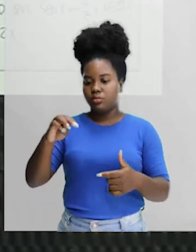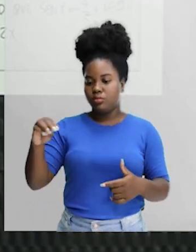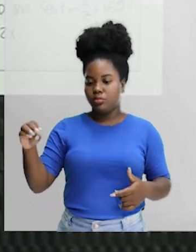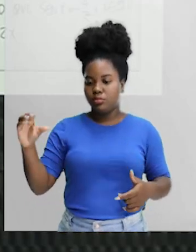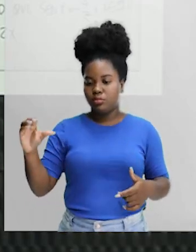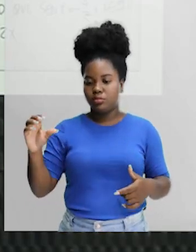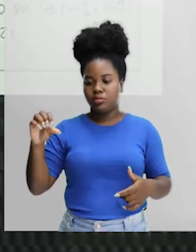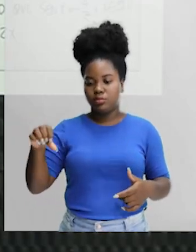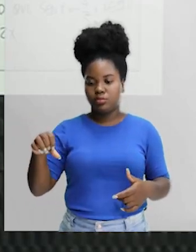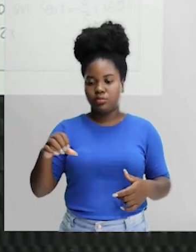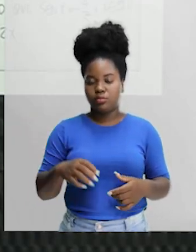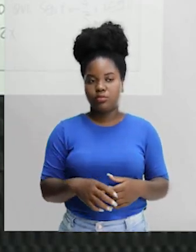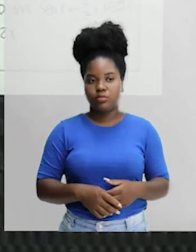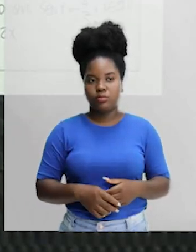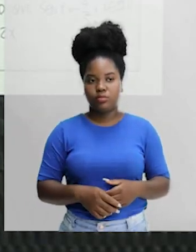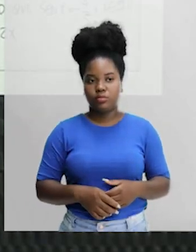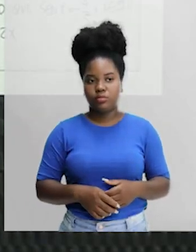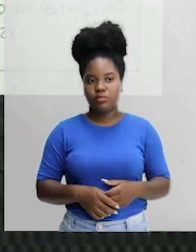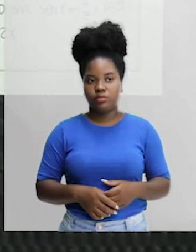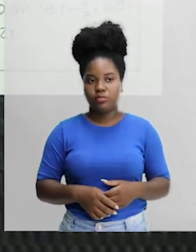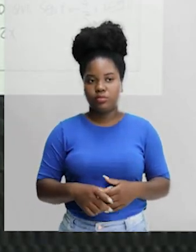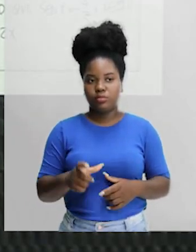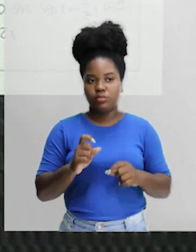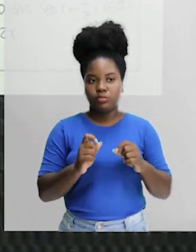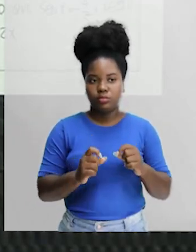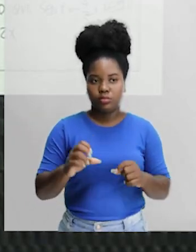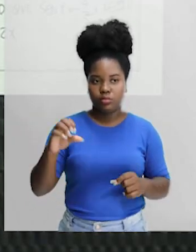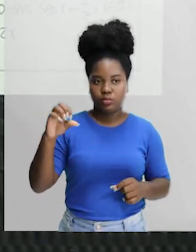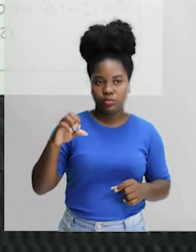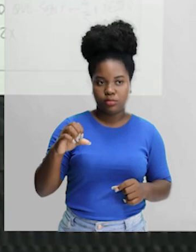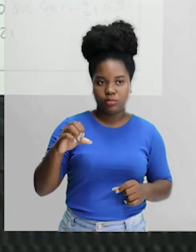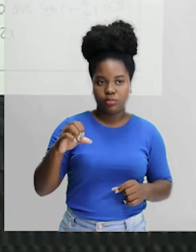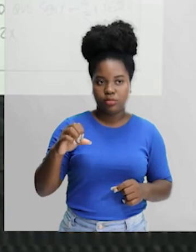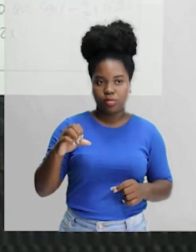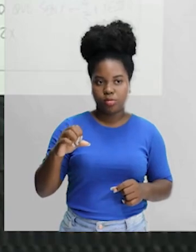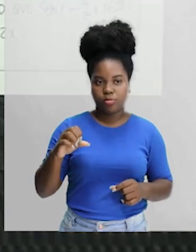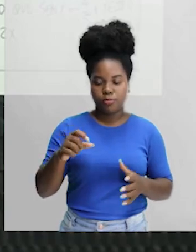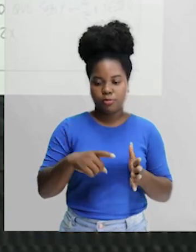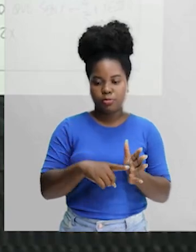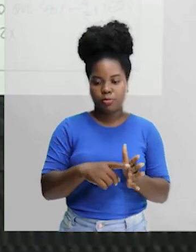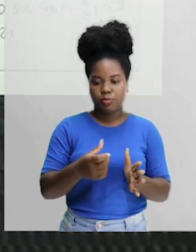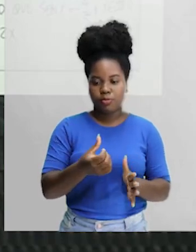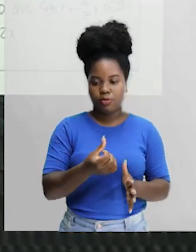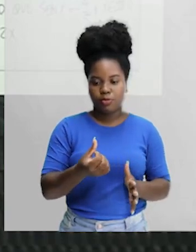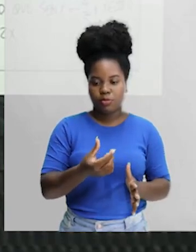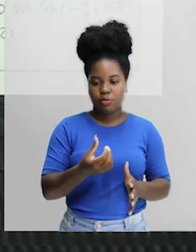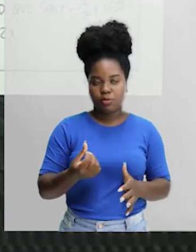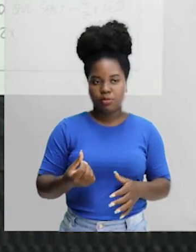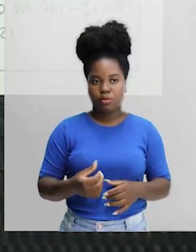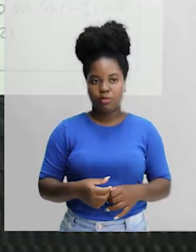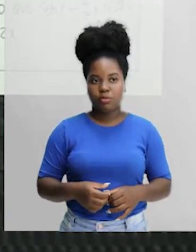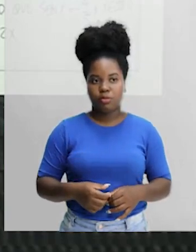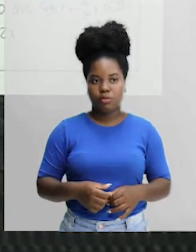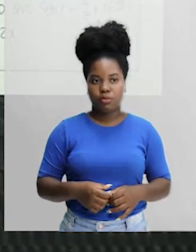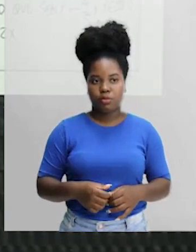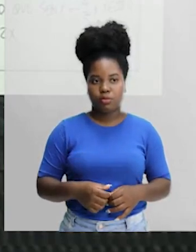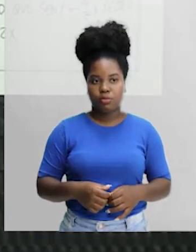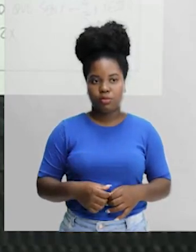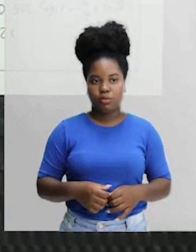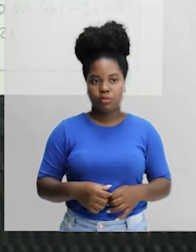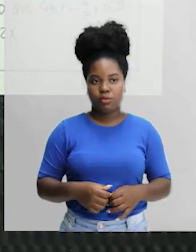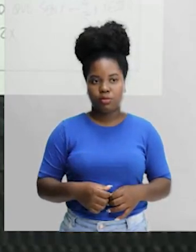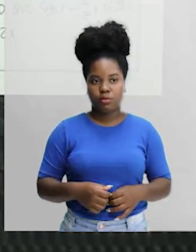9. Aí você vai ter 9 menos 16.